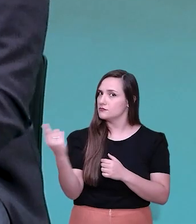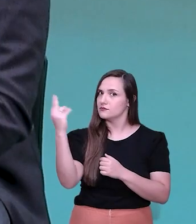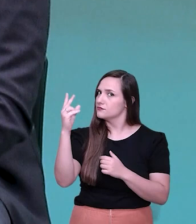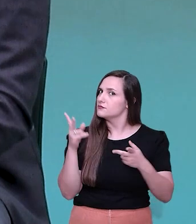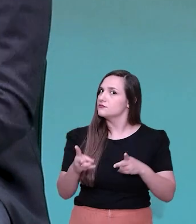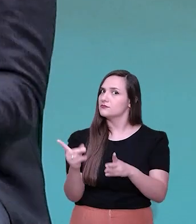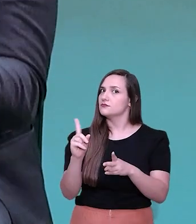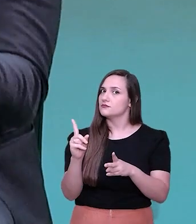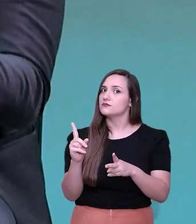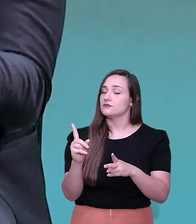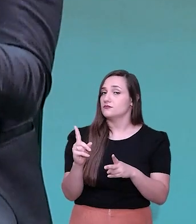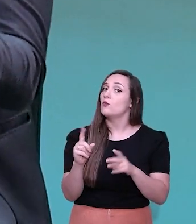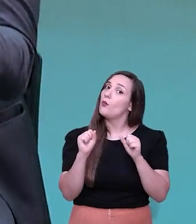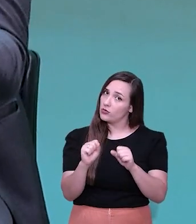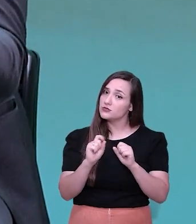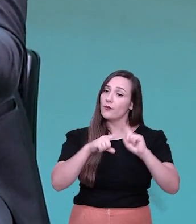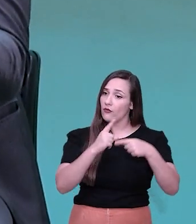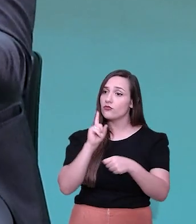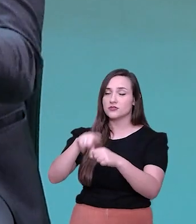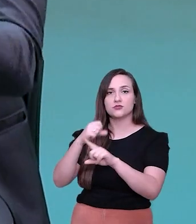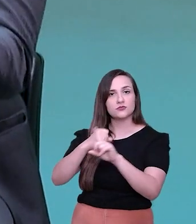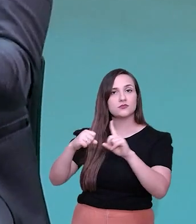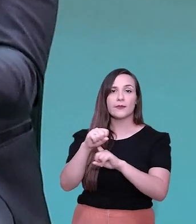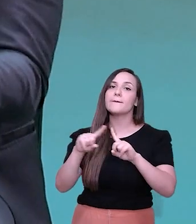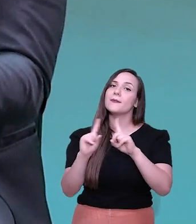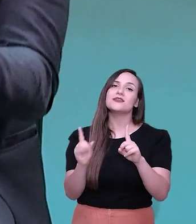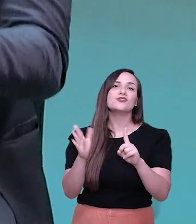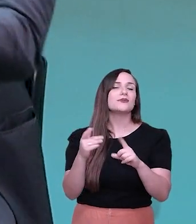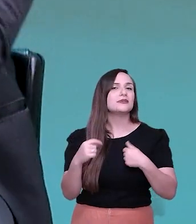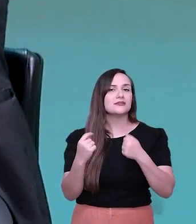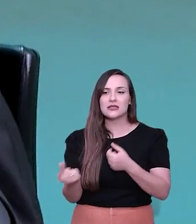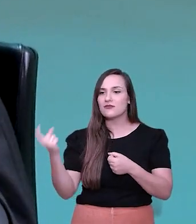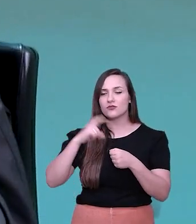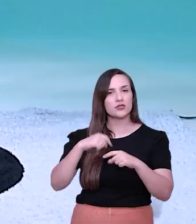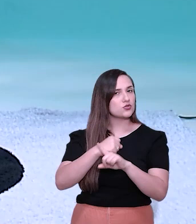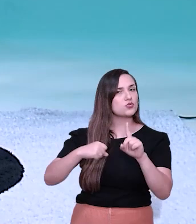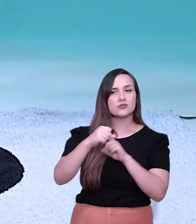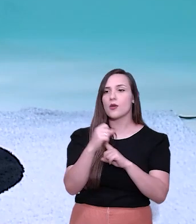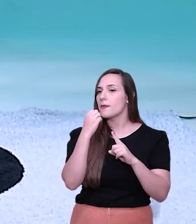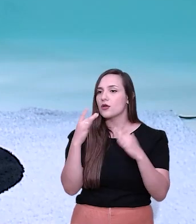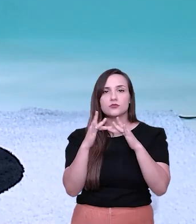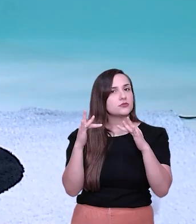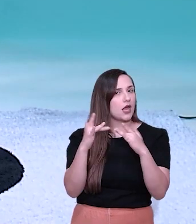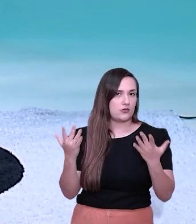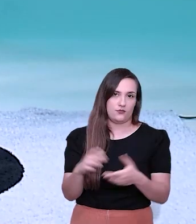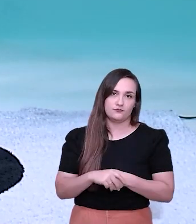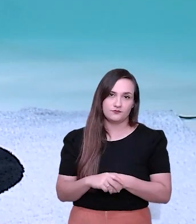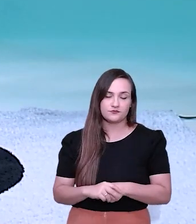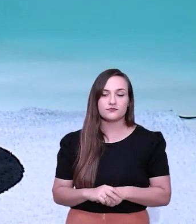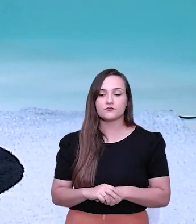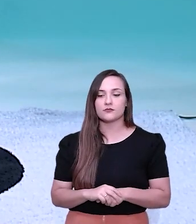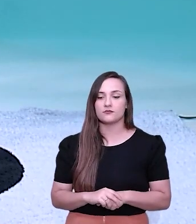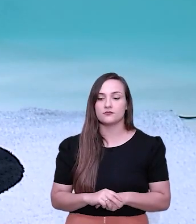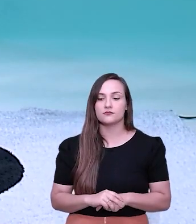Com certeza. E quando ele sair do regime prisional, o ideal é que ele já esteja completamente ressocializado. E aí,